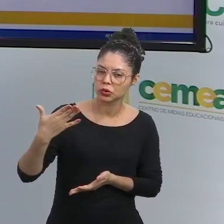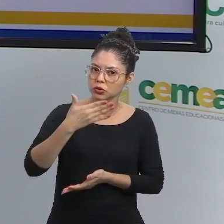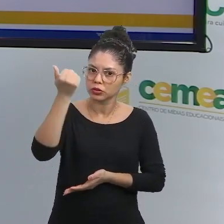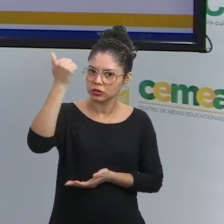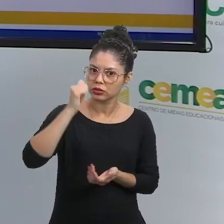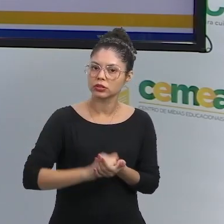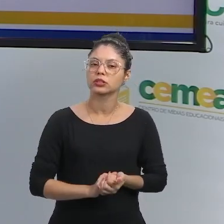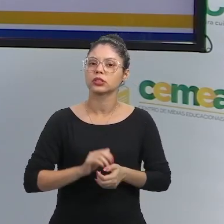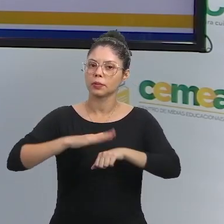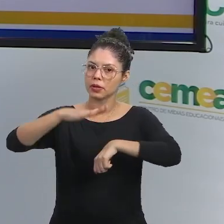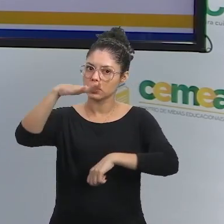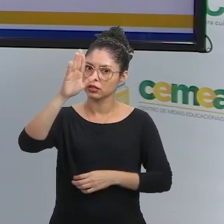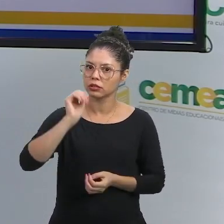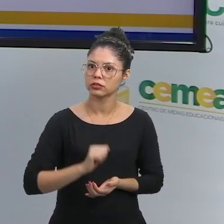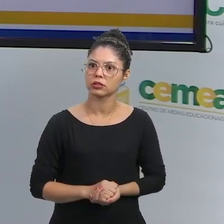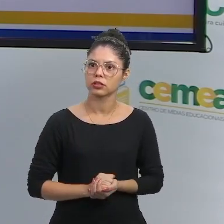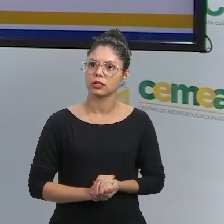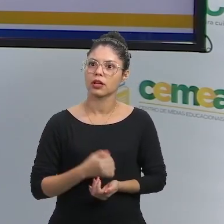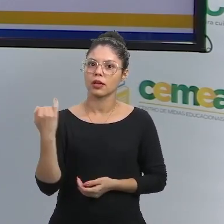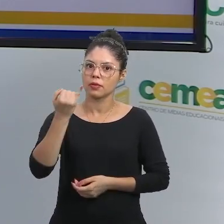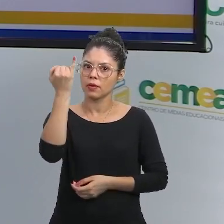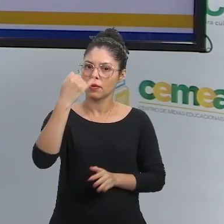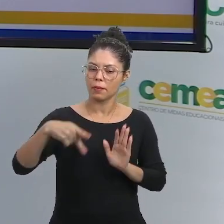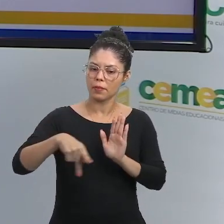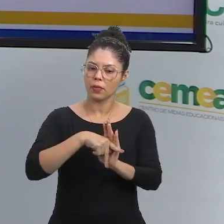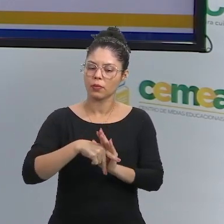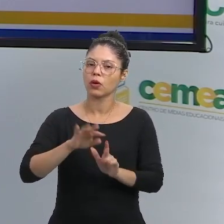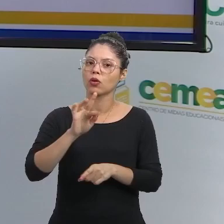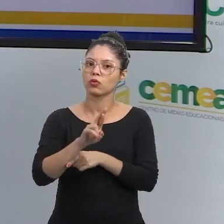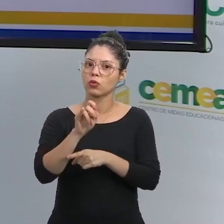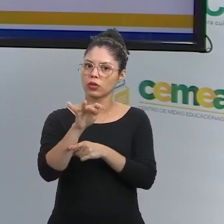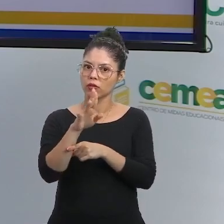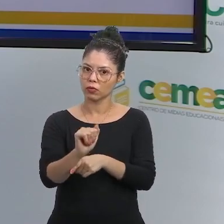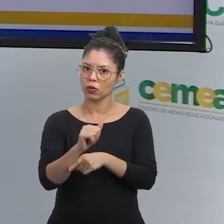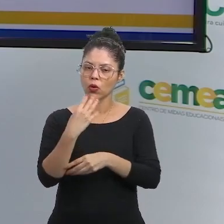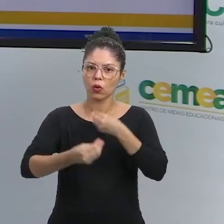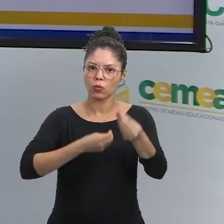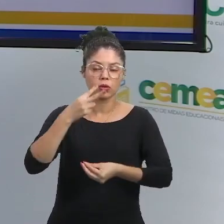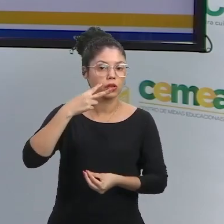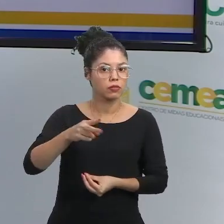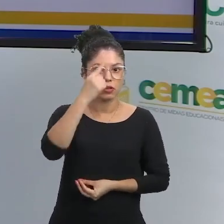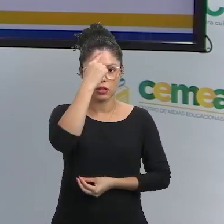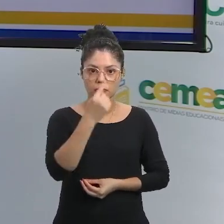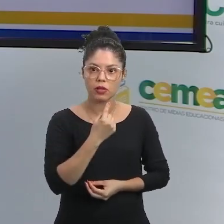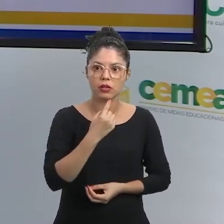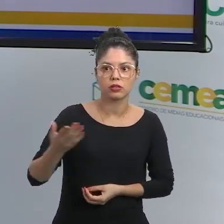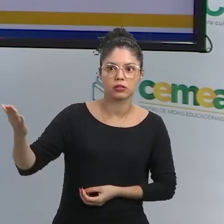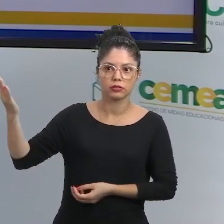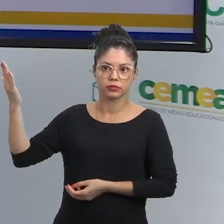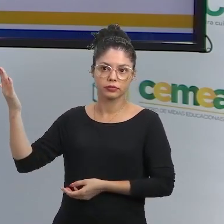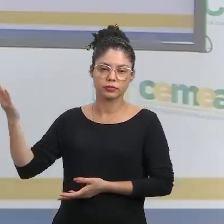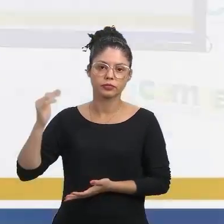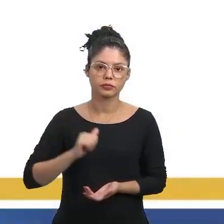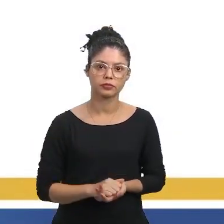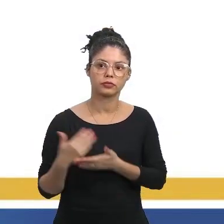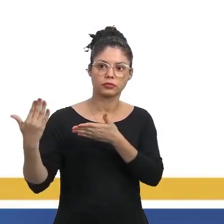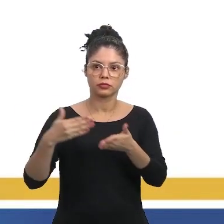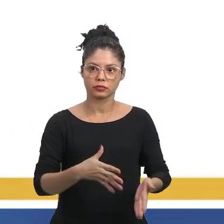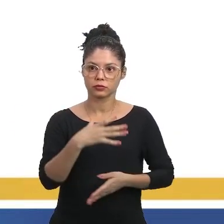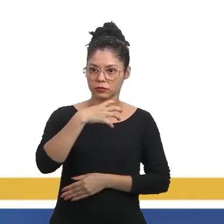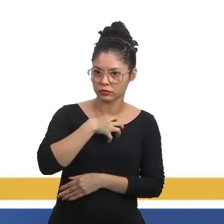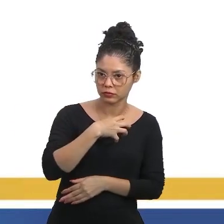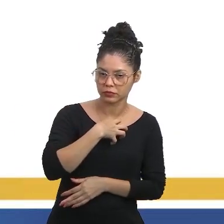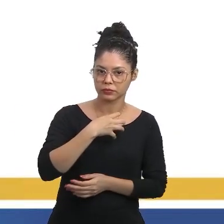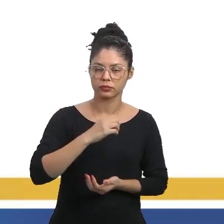cada vez mais. E a falha principal no modelo de Rutherford é, como vocês vão ver aqui na imagem, chegava um